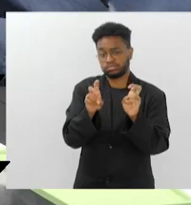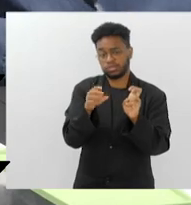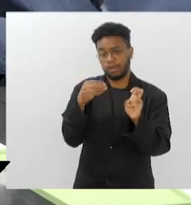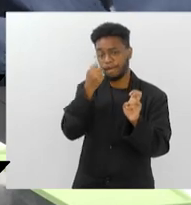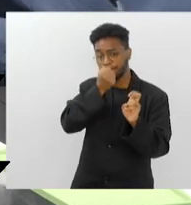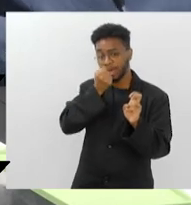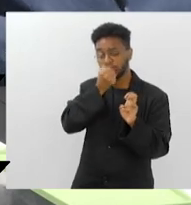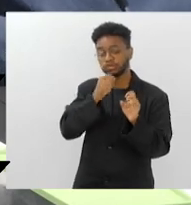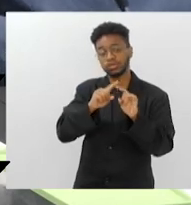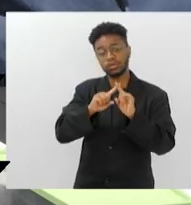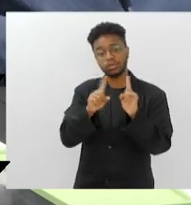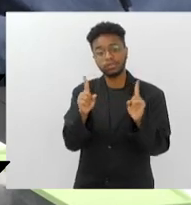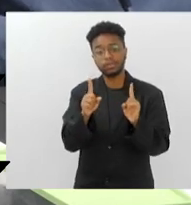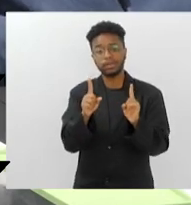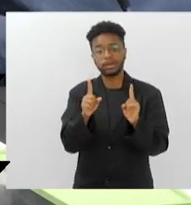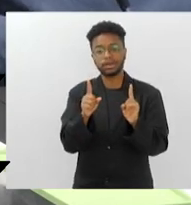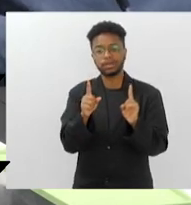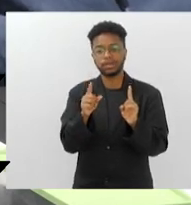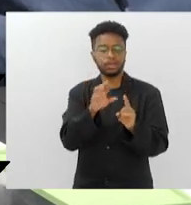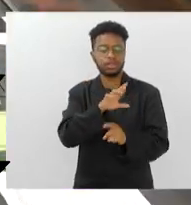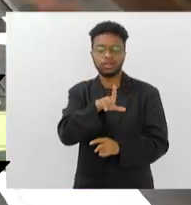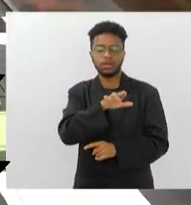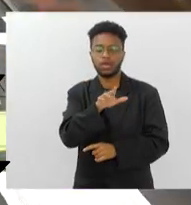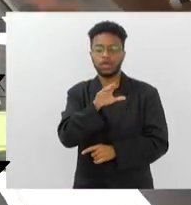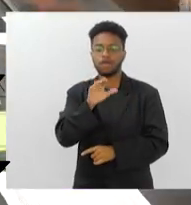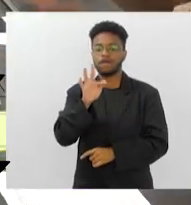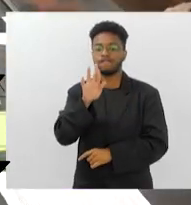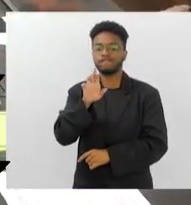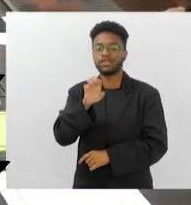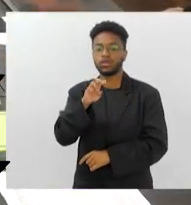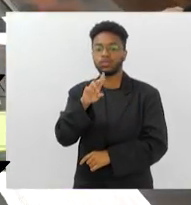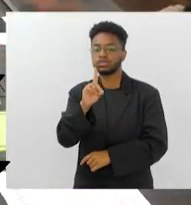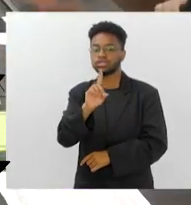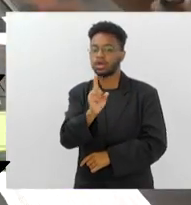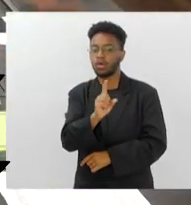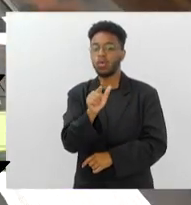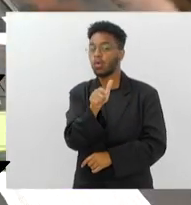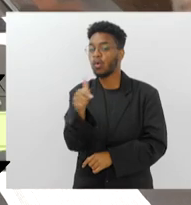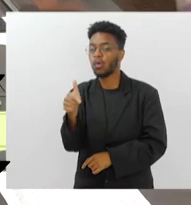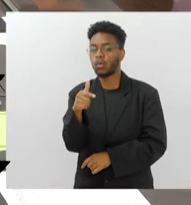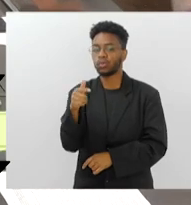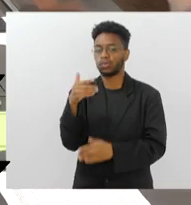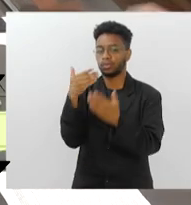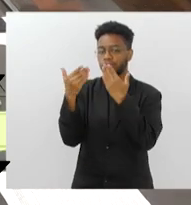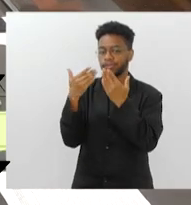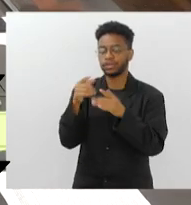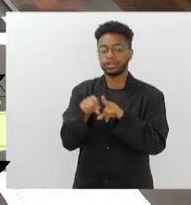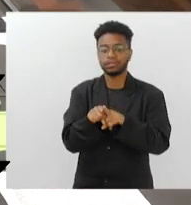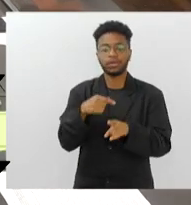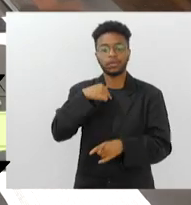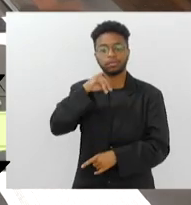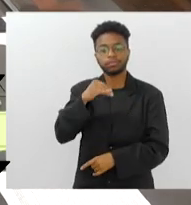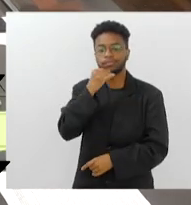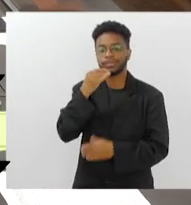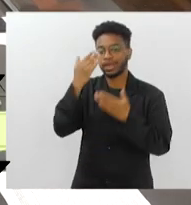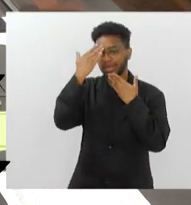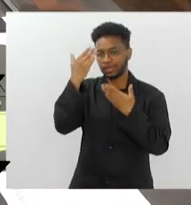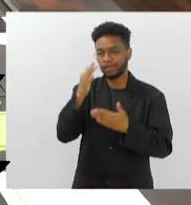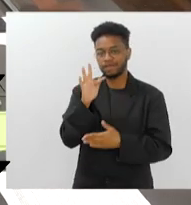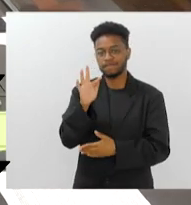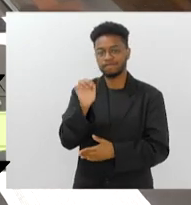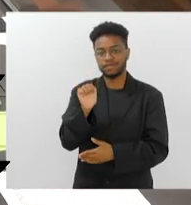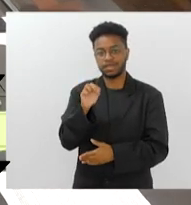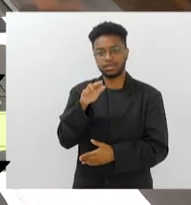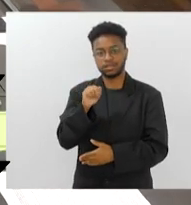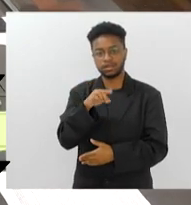quero assumir essa visão não é freudiana é kleiniana eu queria aproveitar para agradecer o Dr Fernando am que